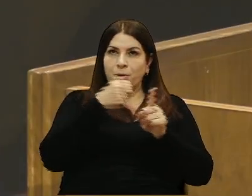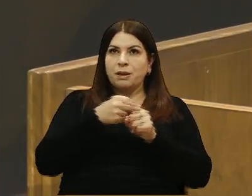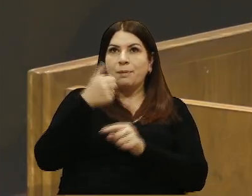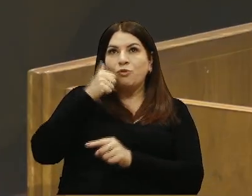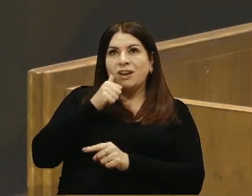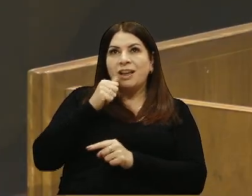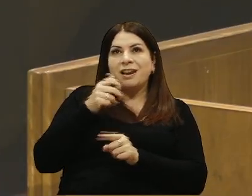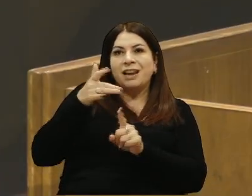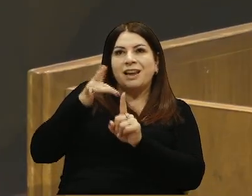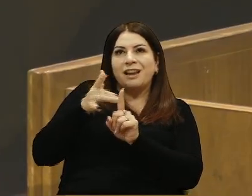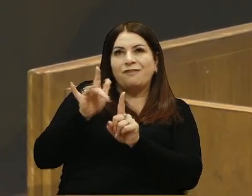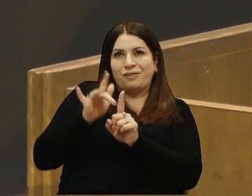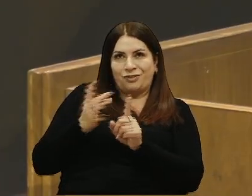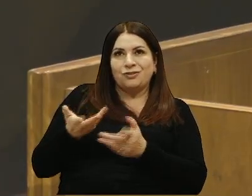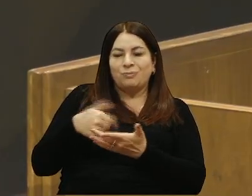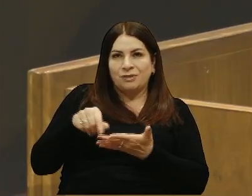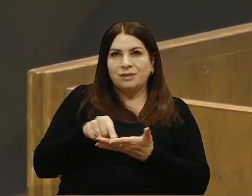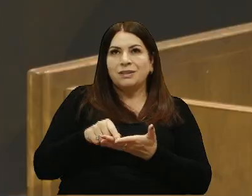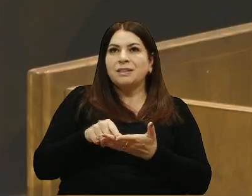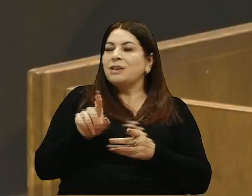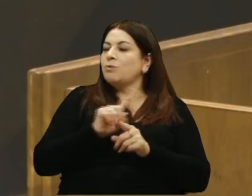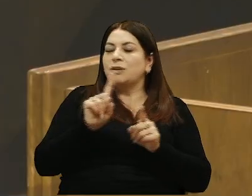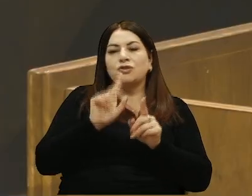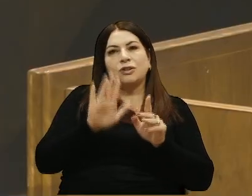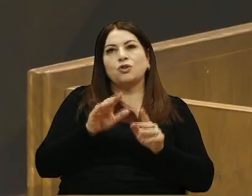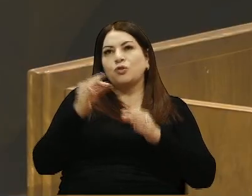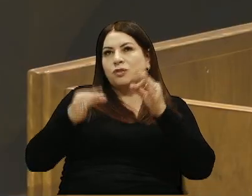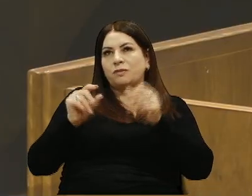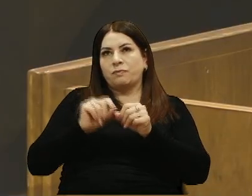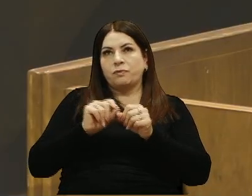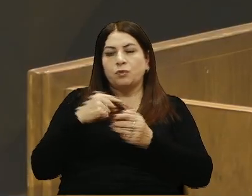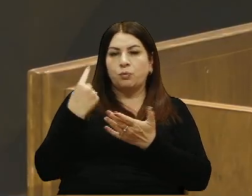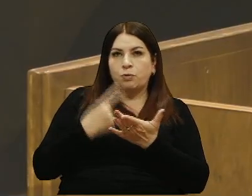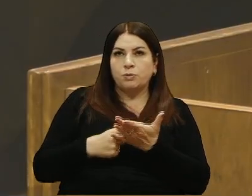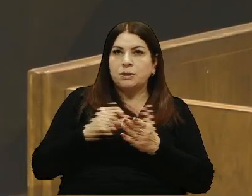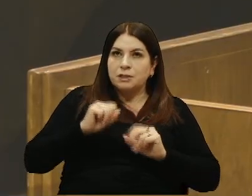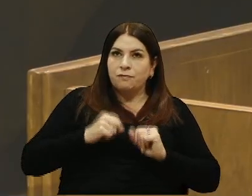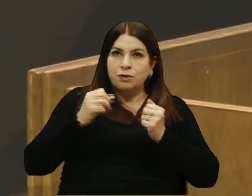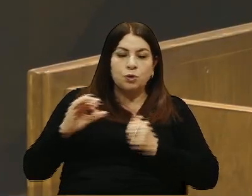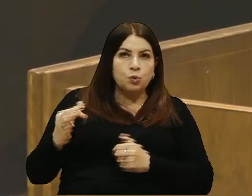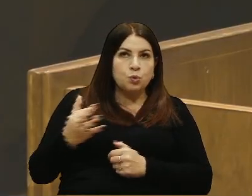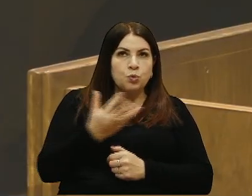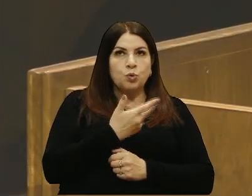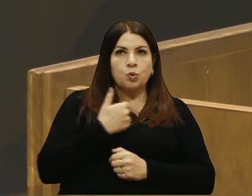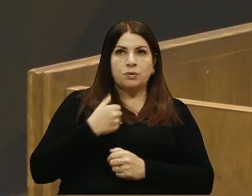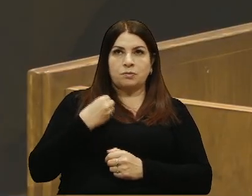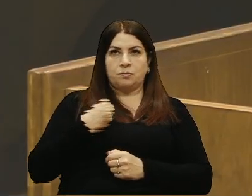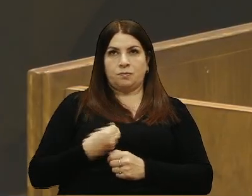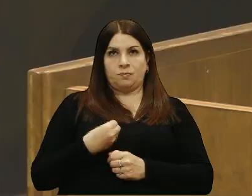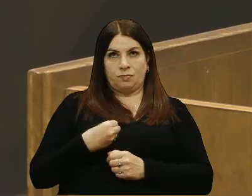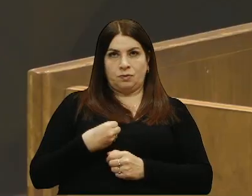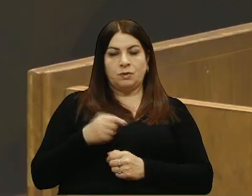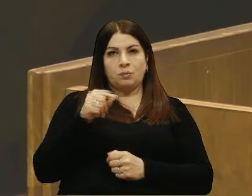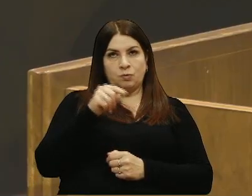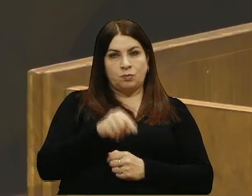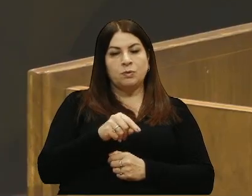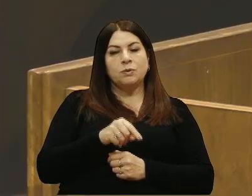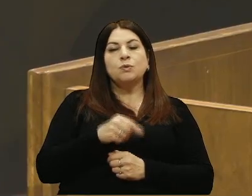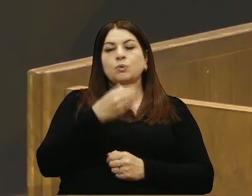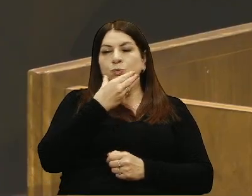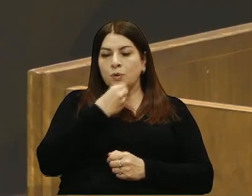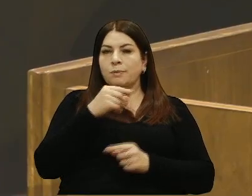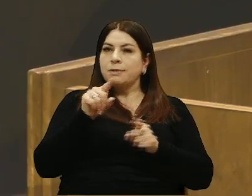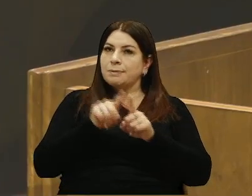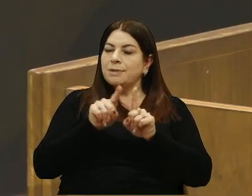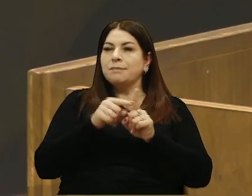vítima, impeça que a justiça seja feita. O nosso compromisso é defender todas as vidas. O caso de Alexandre, que